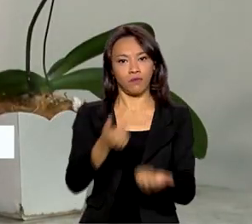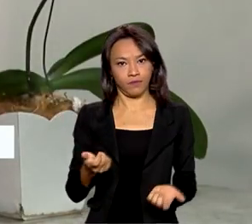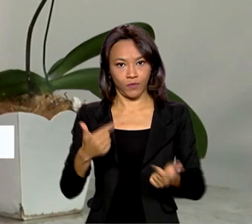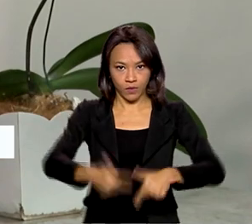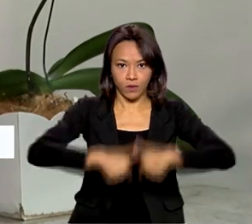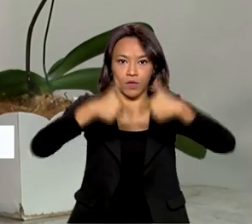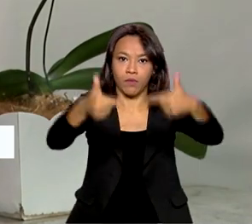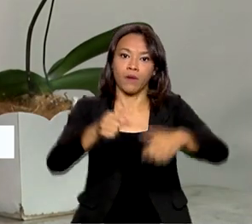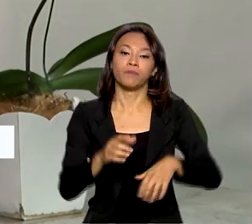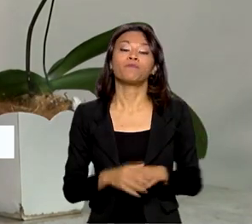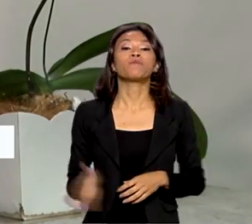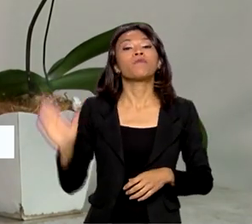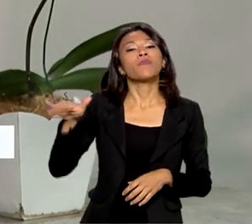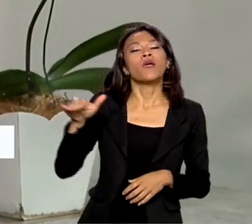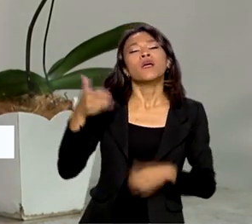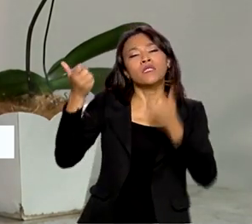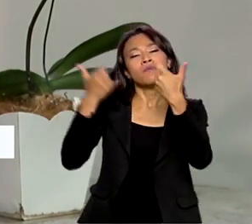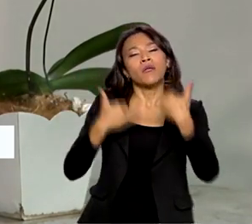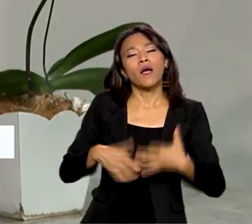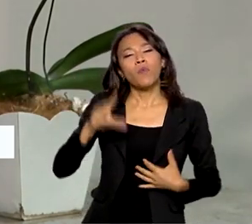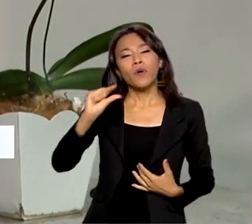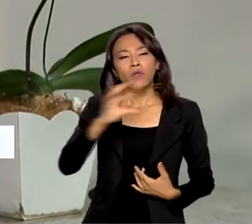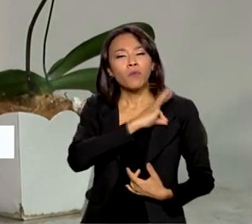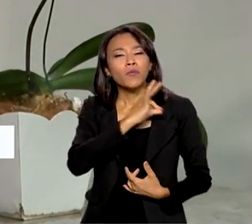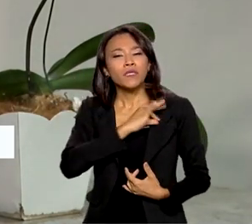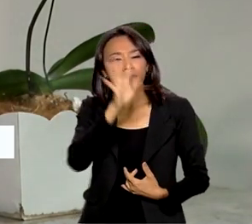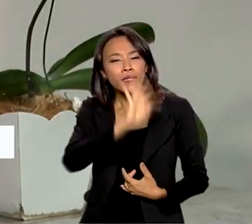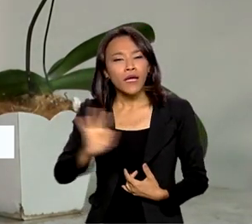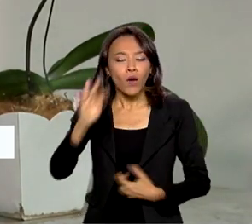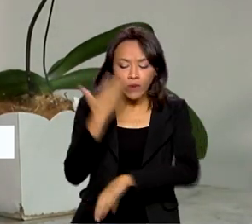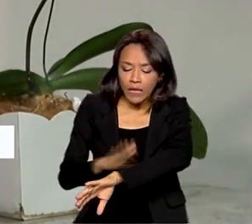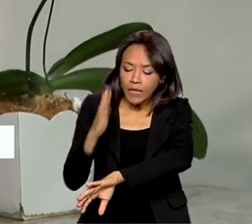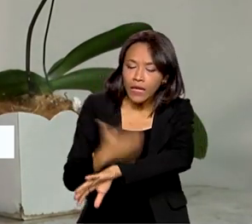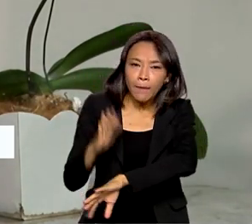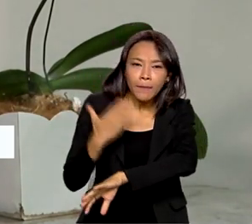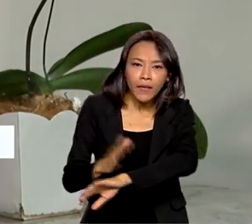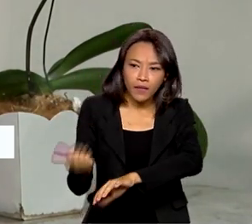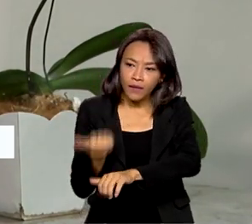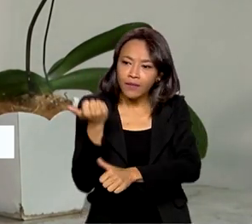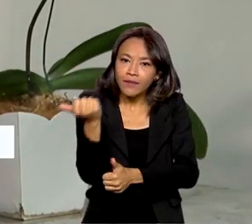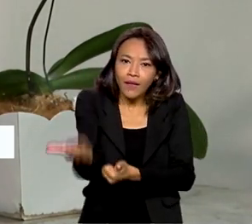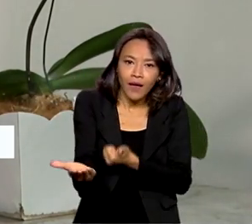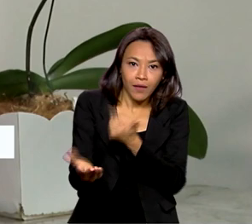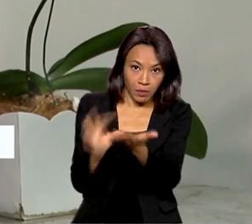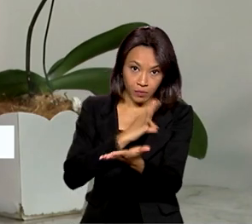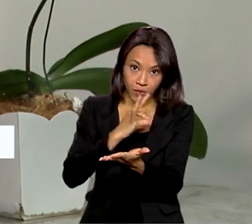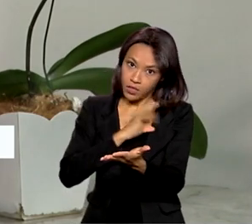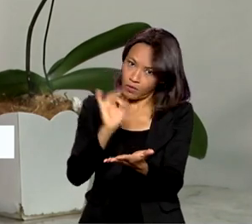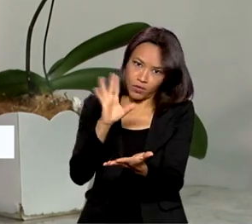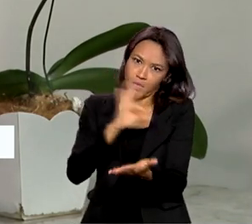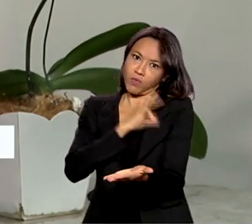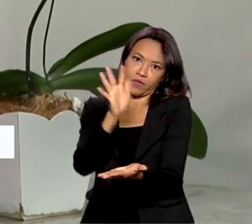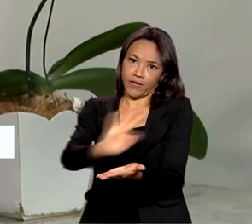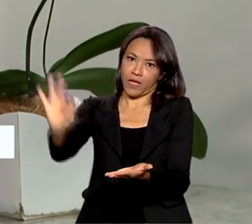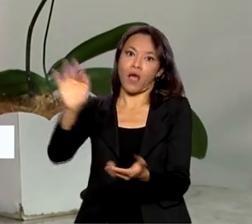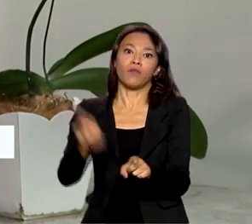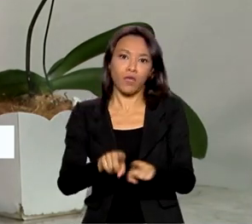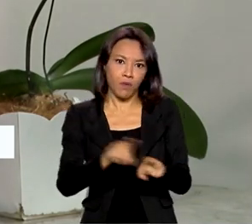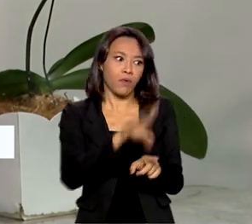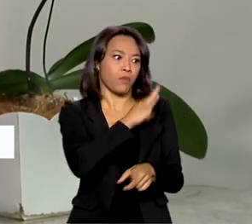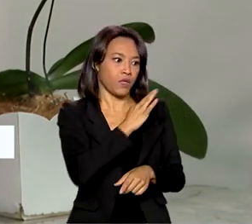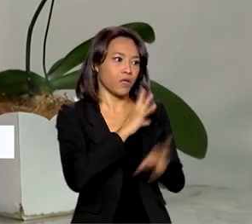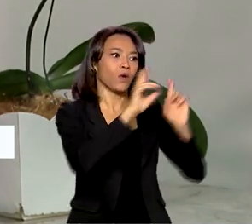federal queria que você comentasse pouquinho pra gente tá bem do treinamento que é dado para os policiais não só para a Polícia Federal mas Polícia